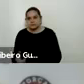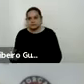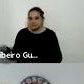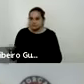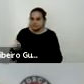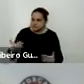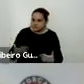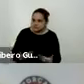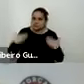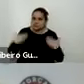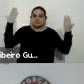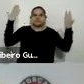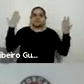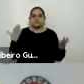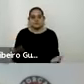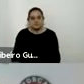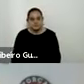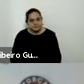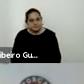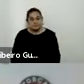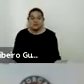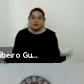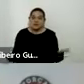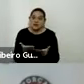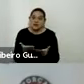abertura de outros setores da economia,